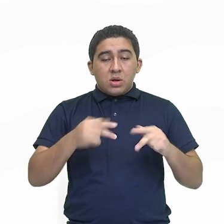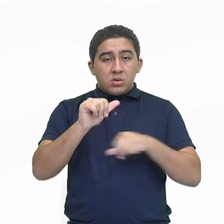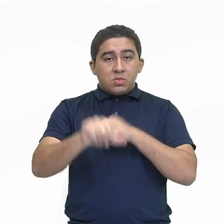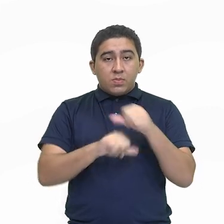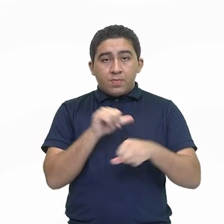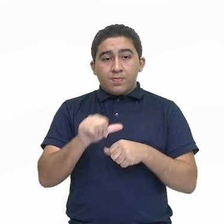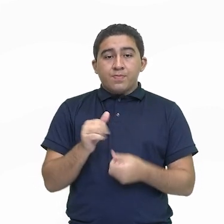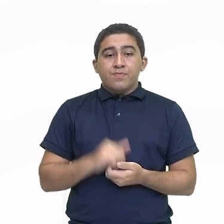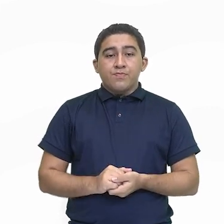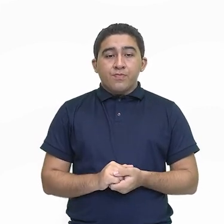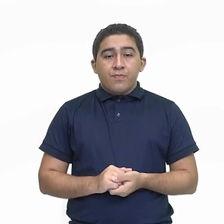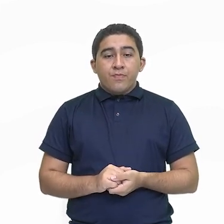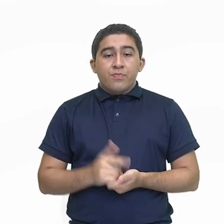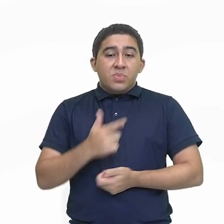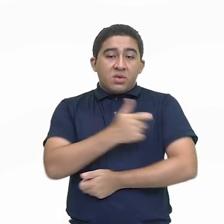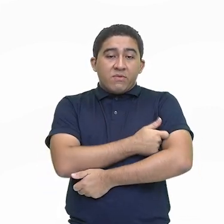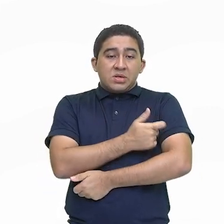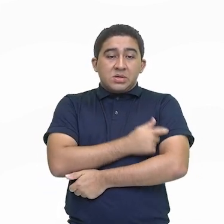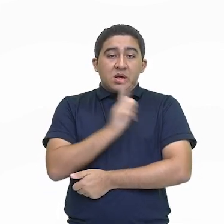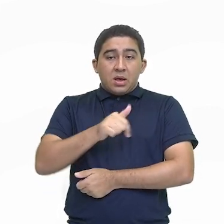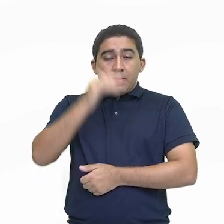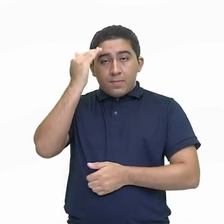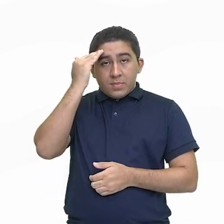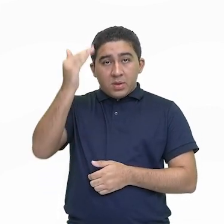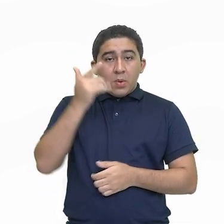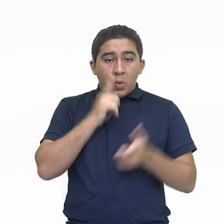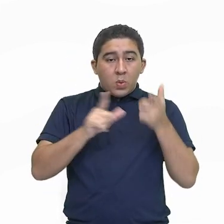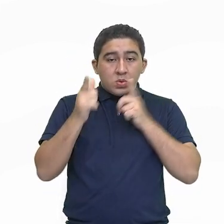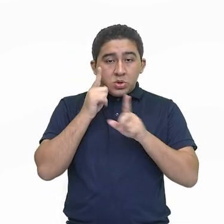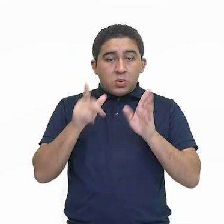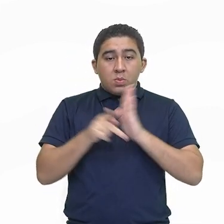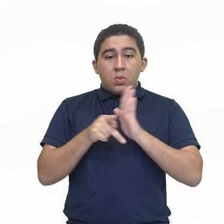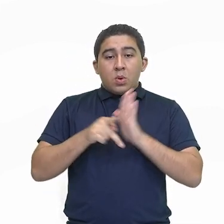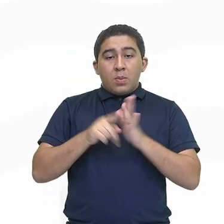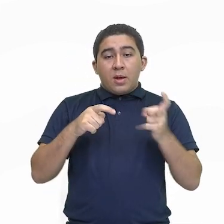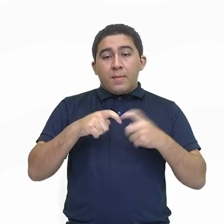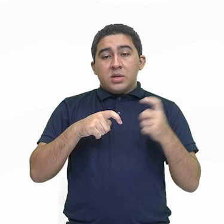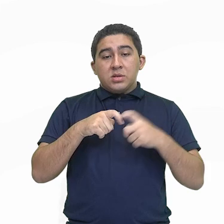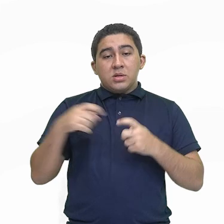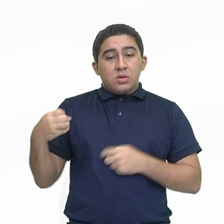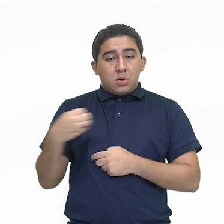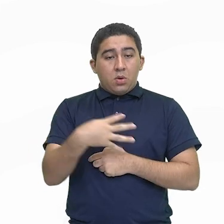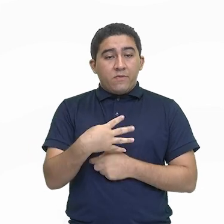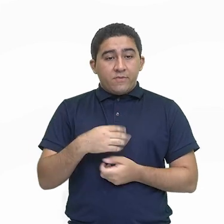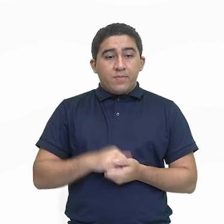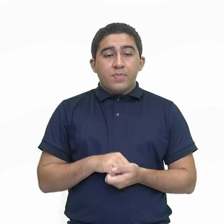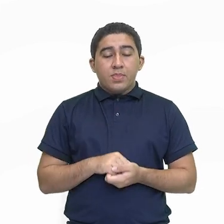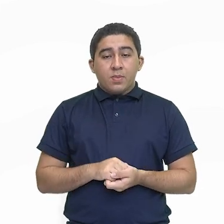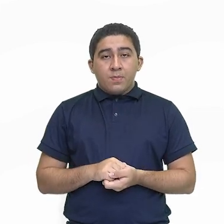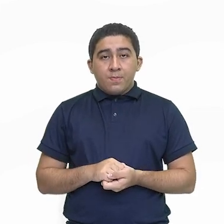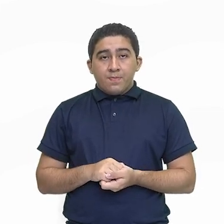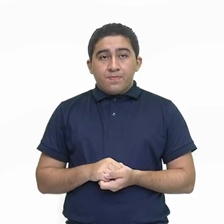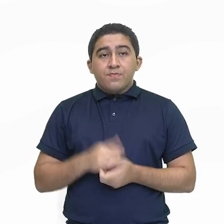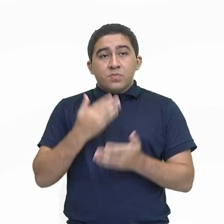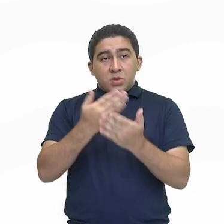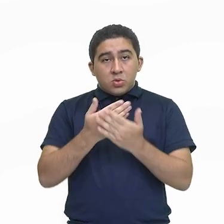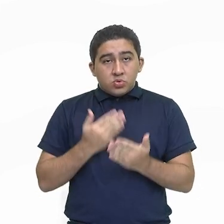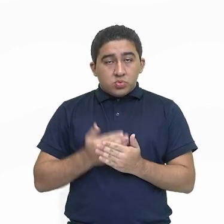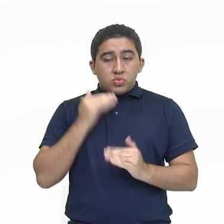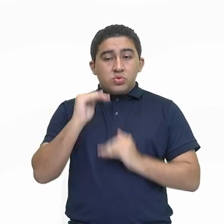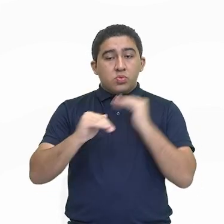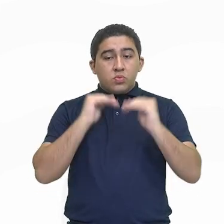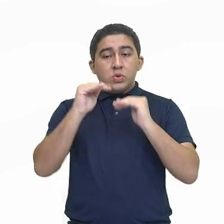As vacinas são uma das maiores conquistas da medicina moderna, né? São estudos muito avançados